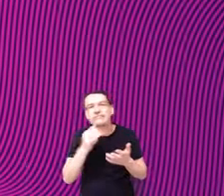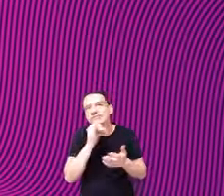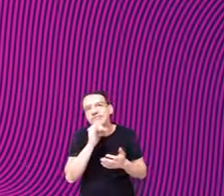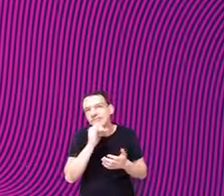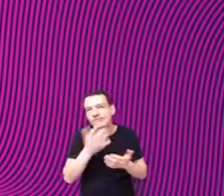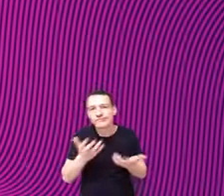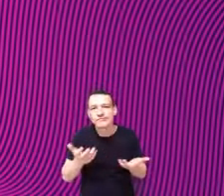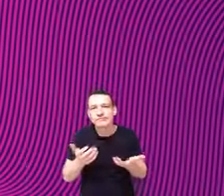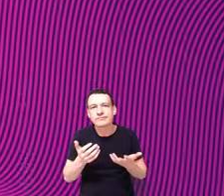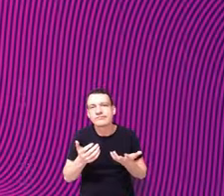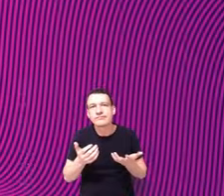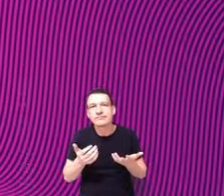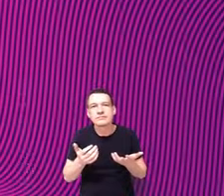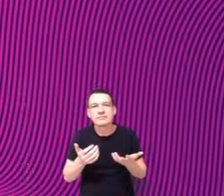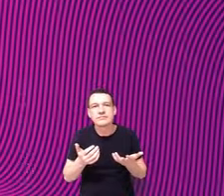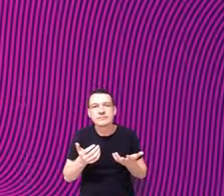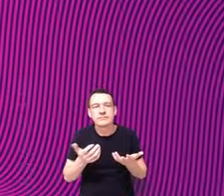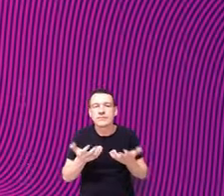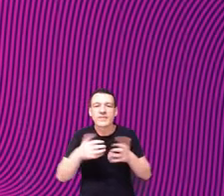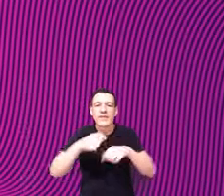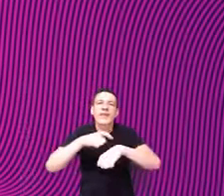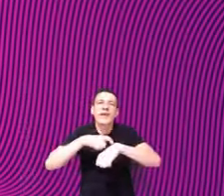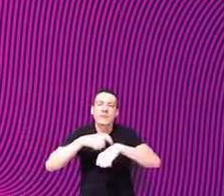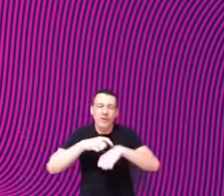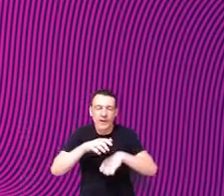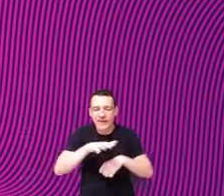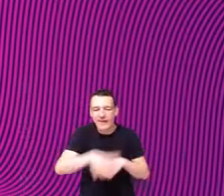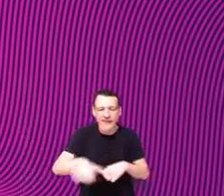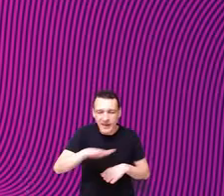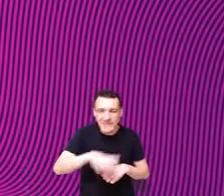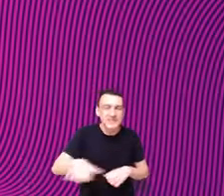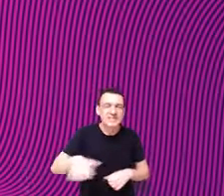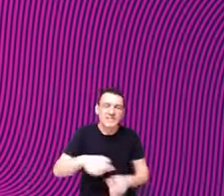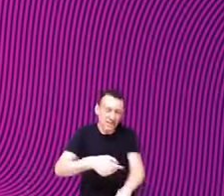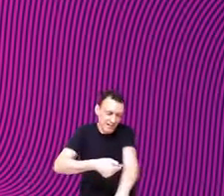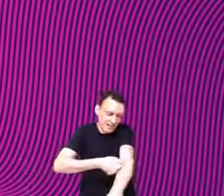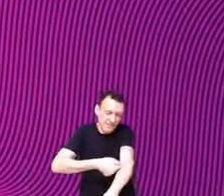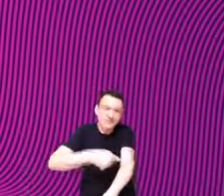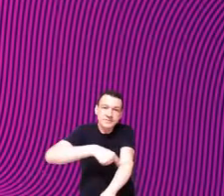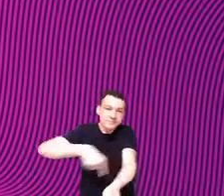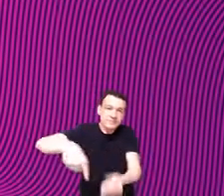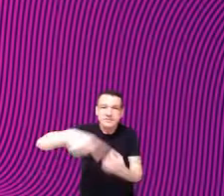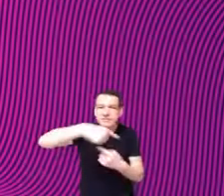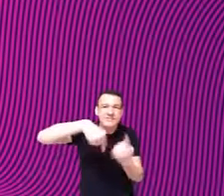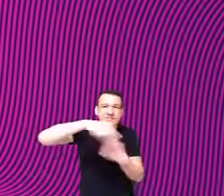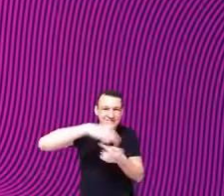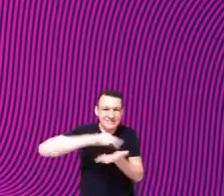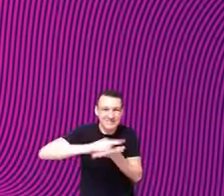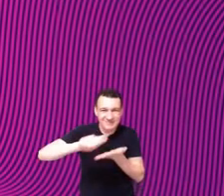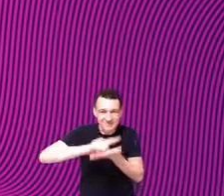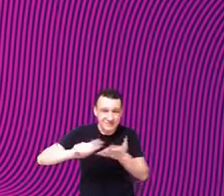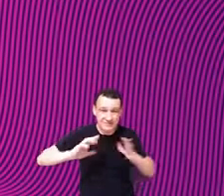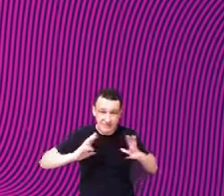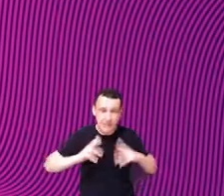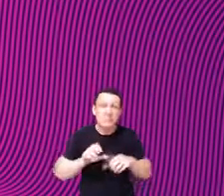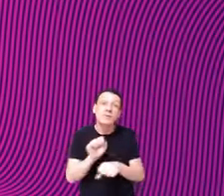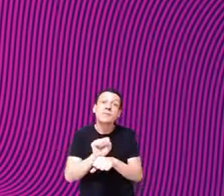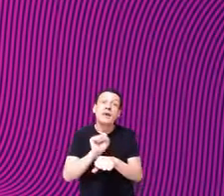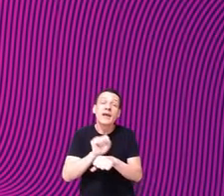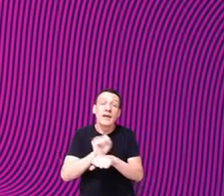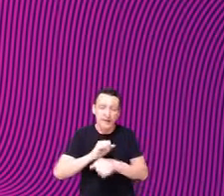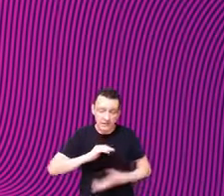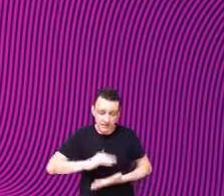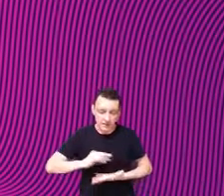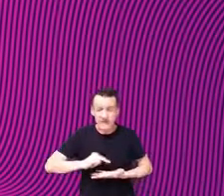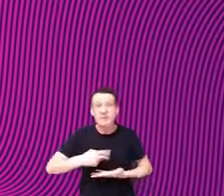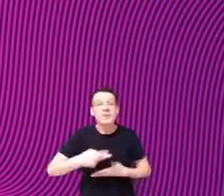que as crianças ficam em diálise, né, olhando na priorização da saída por transplante, é muito menor do que no Brasil, né? Então, acho que o